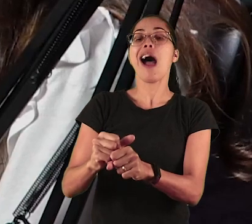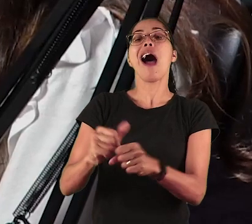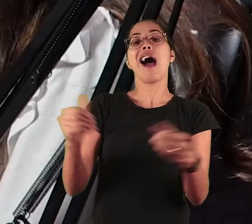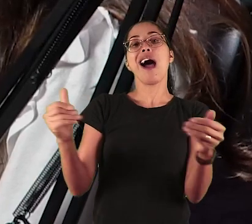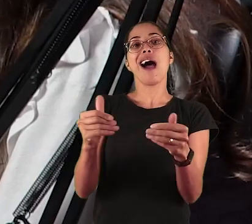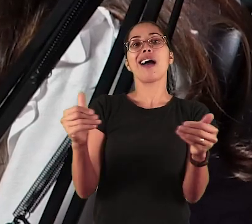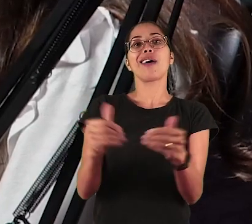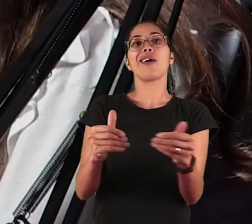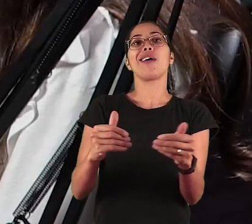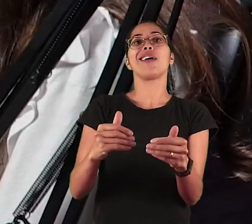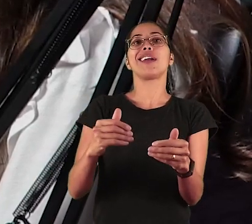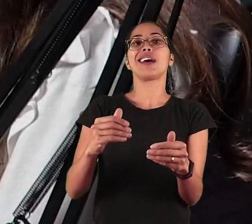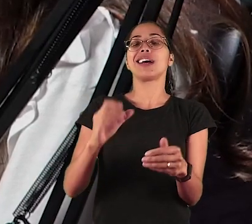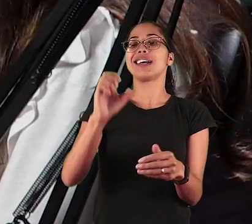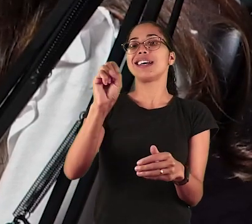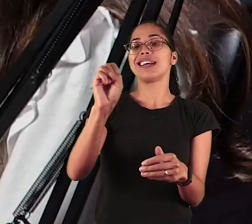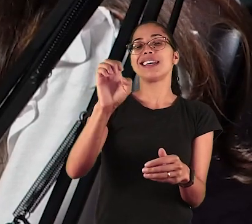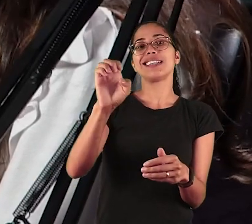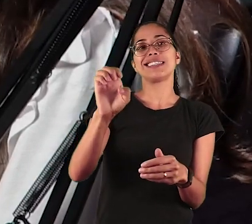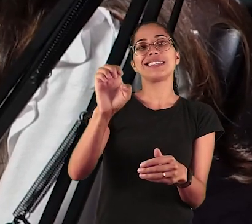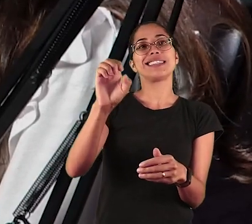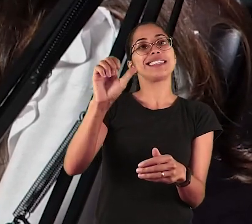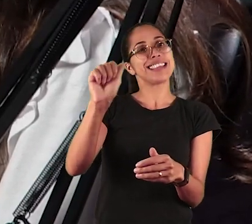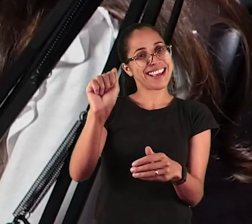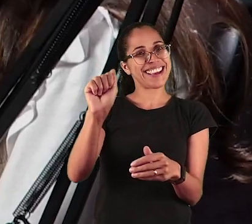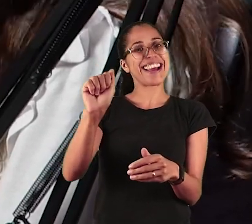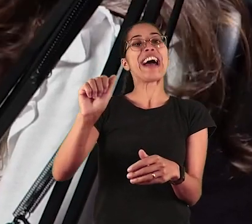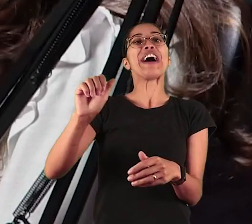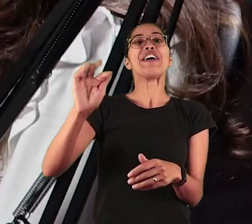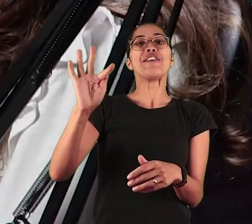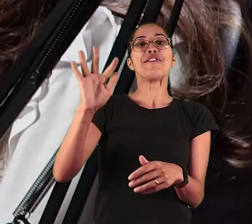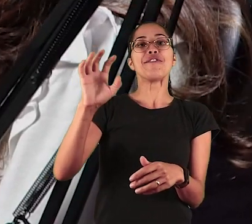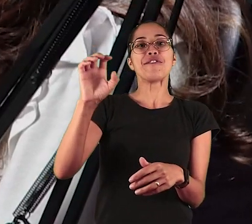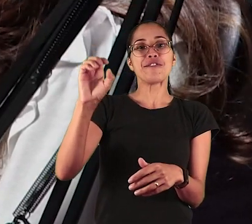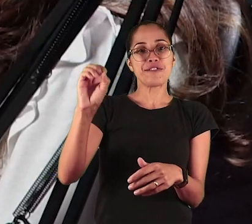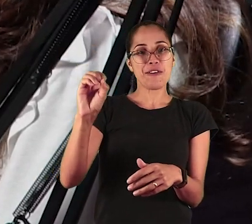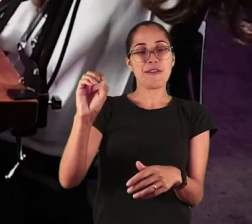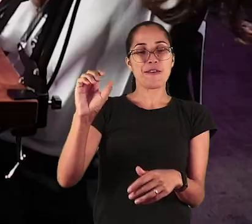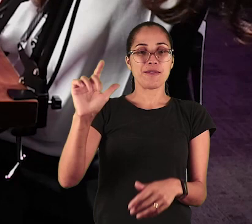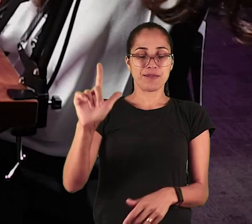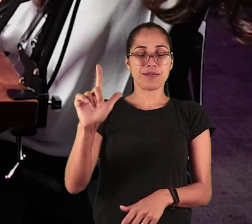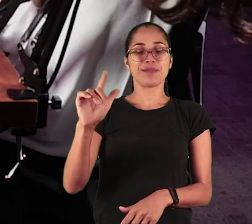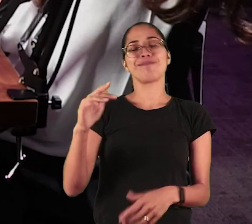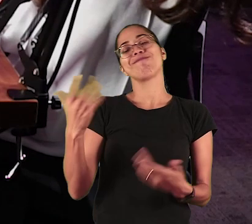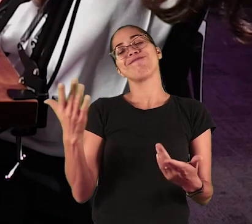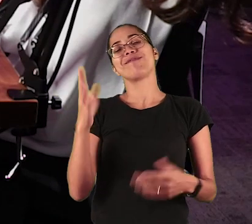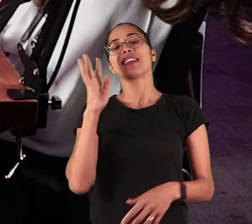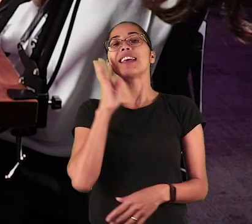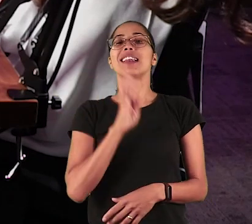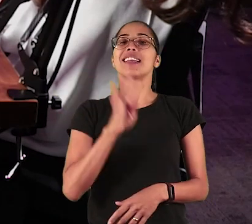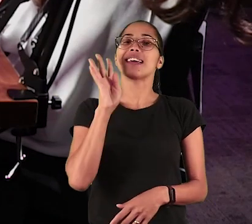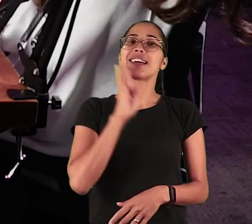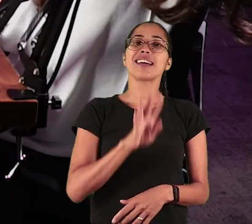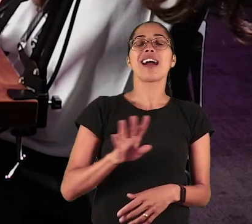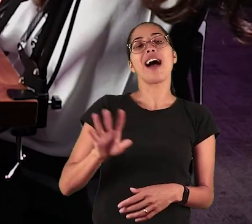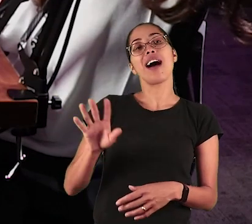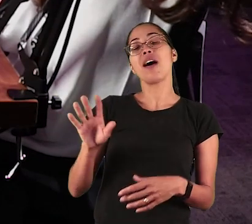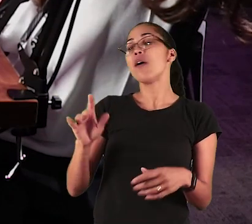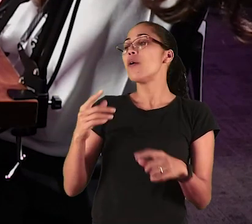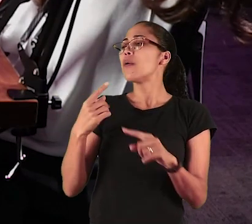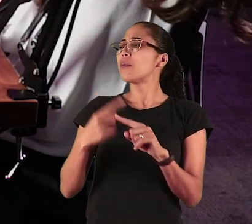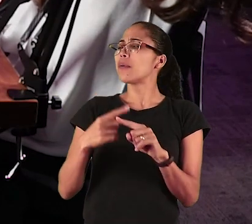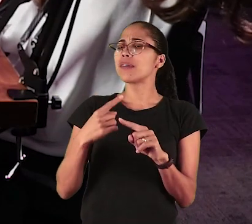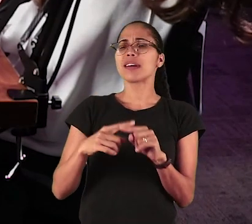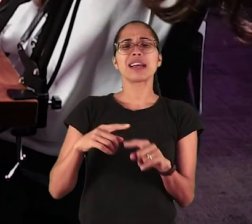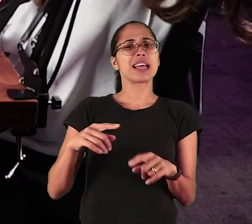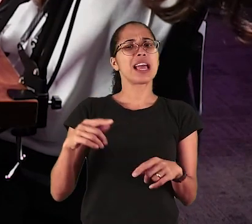a empresa e na carreira de seafo Então acho que esse é um pouco resumo de tudo isso muito legal assim te